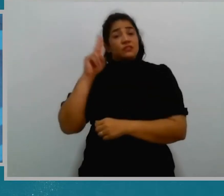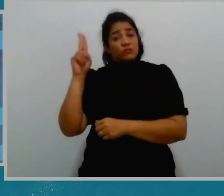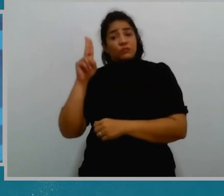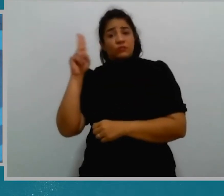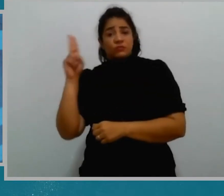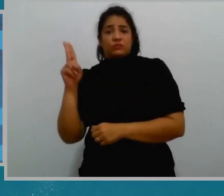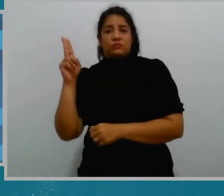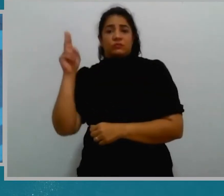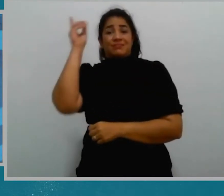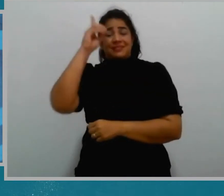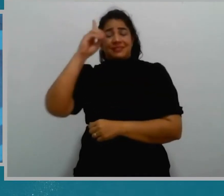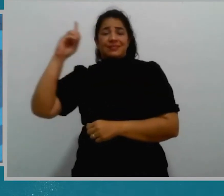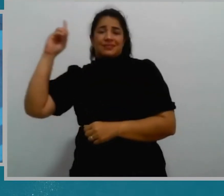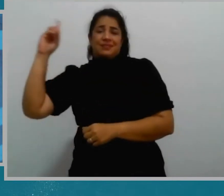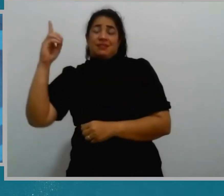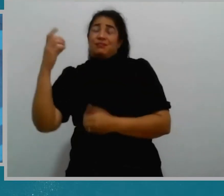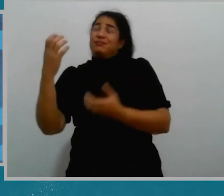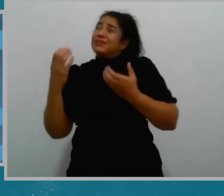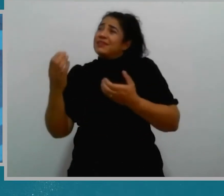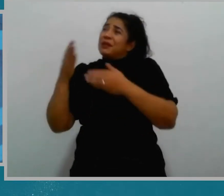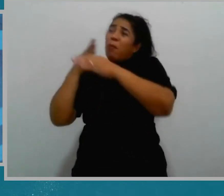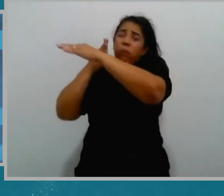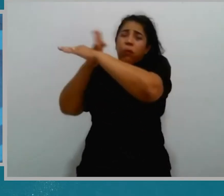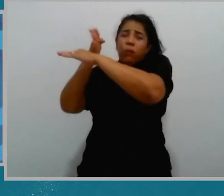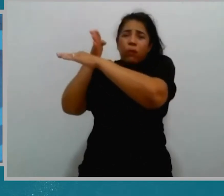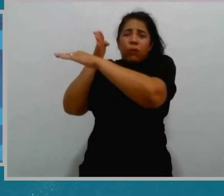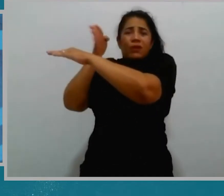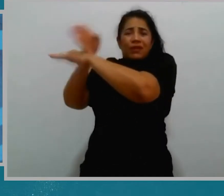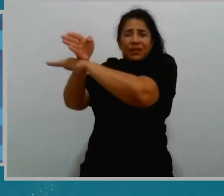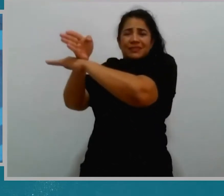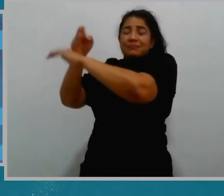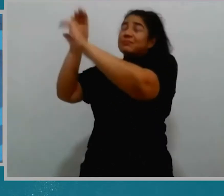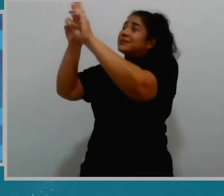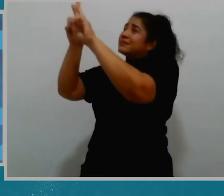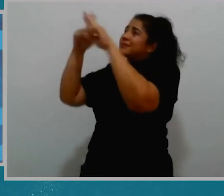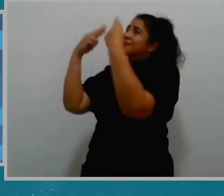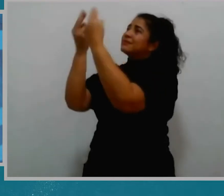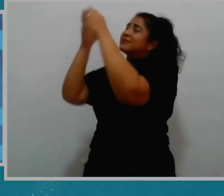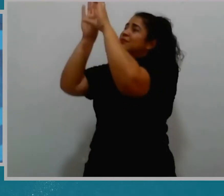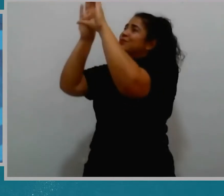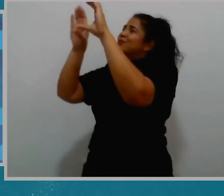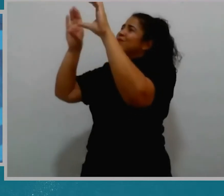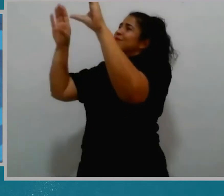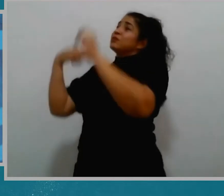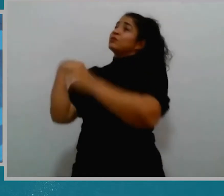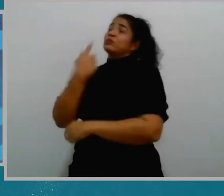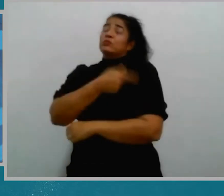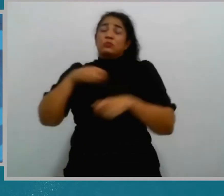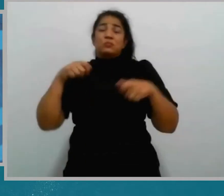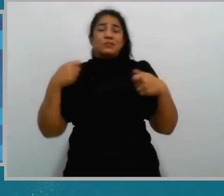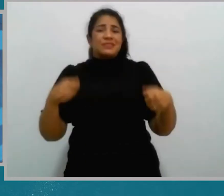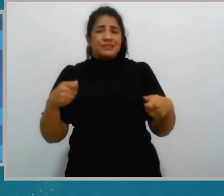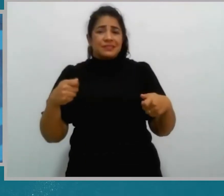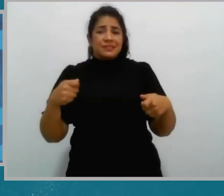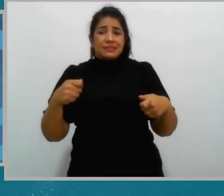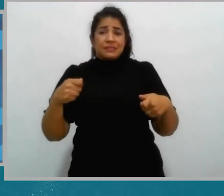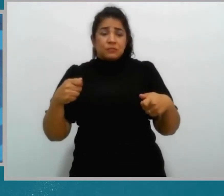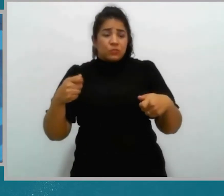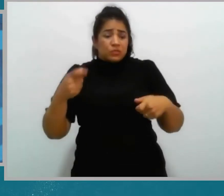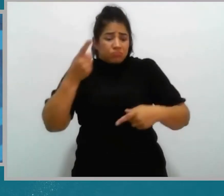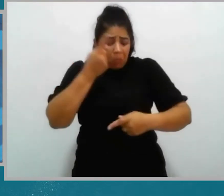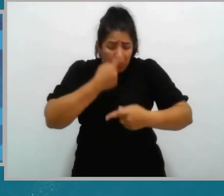nos fazer entrar no reino dos céus. Precisamos fazer uma conversão, mudando